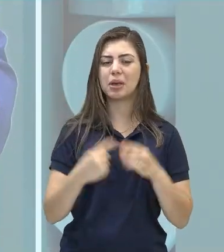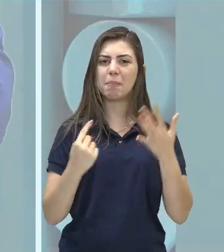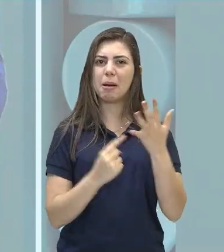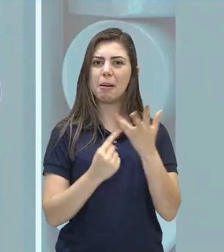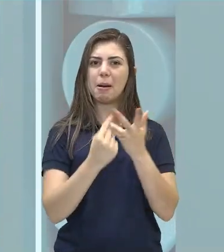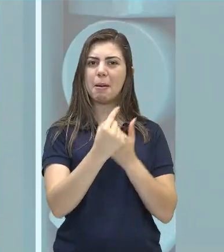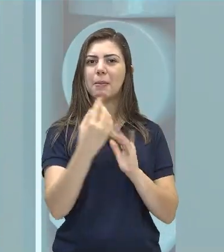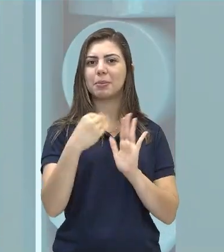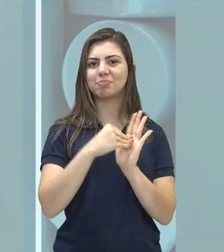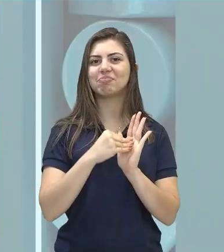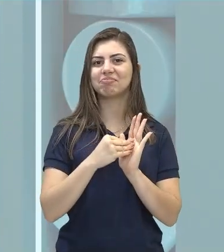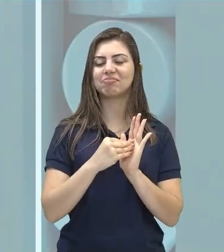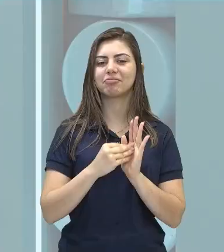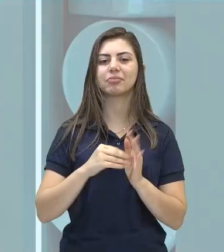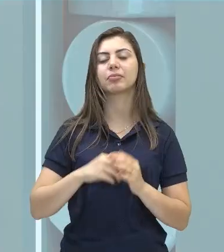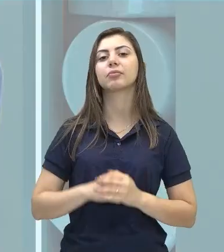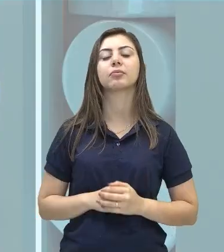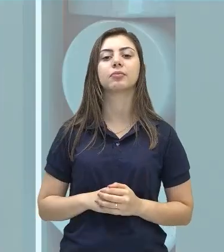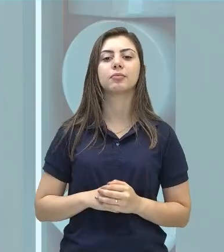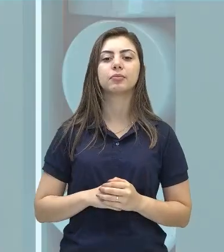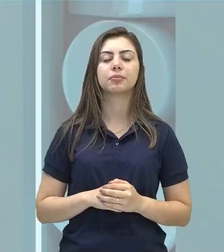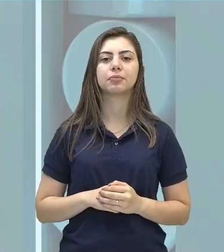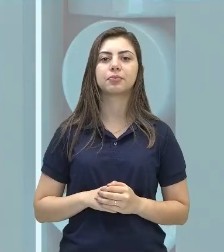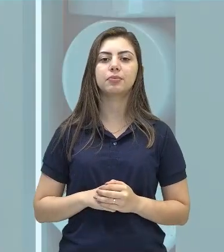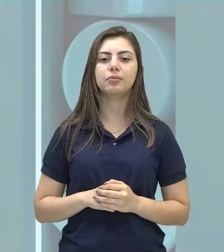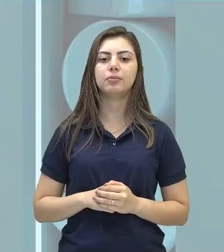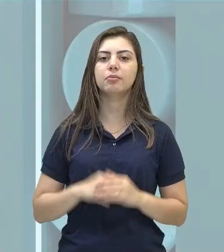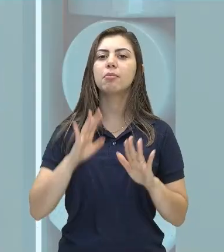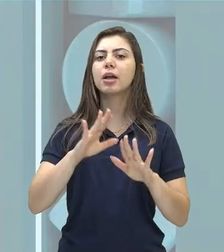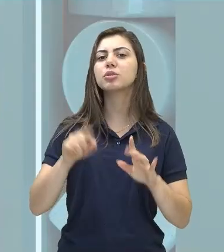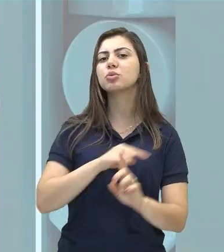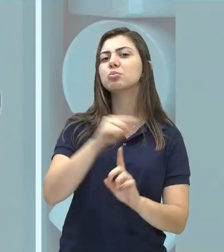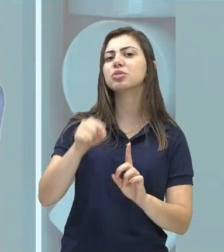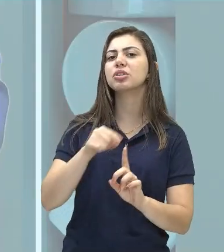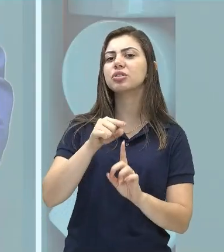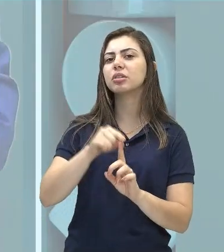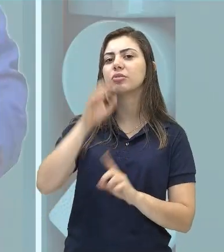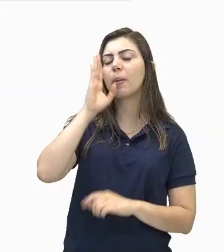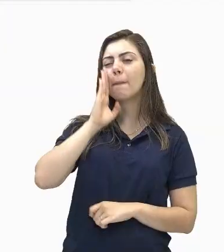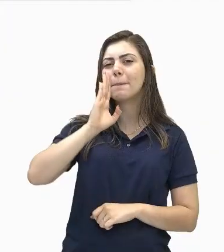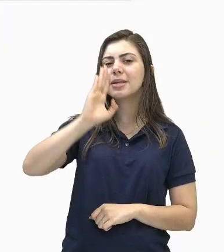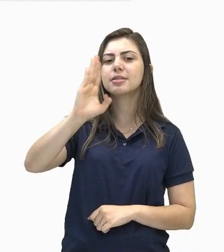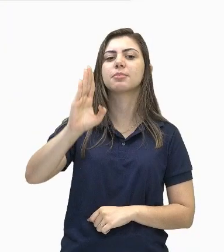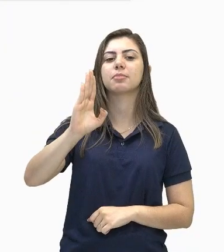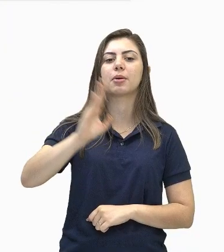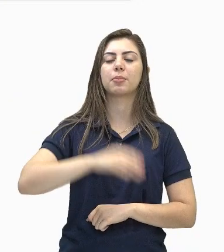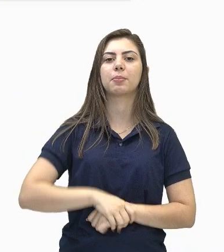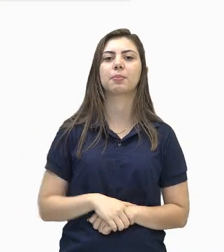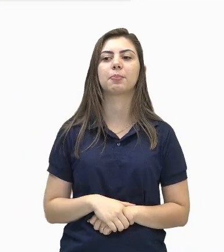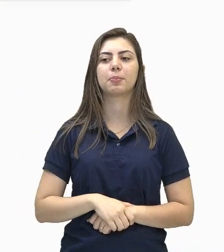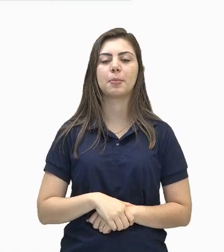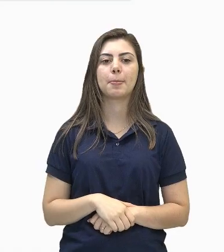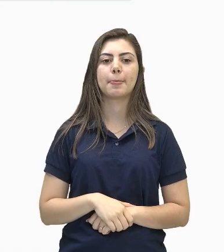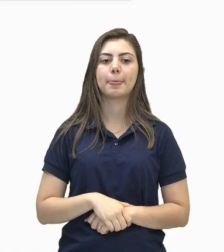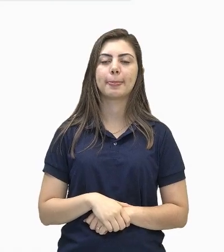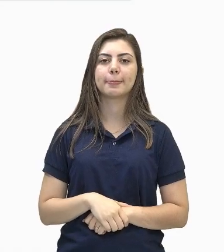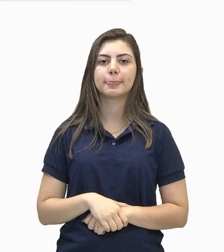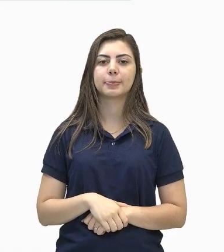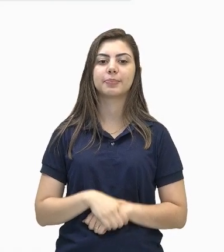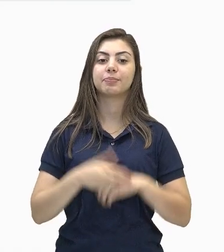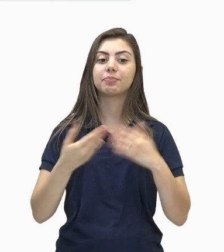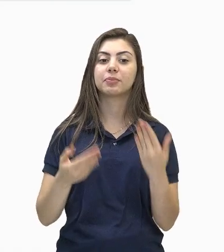bem. Qual é, então, a finalidade da resenha? Vamos aprender sobre isso. A resenha,